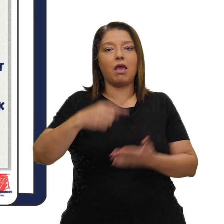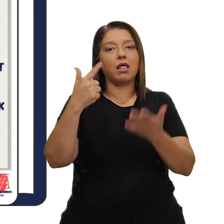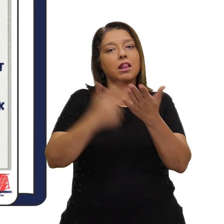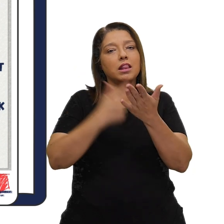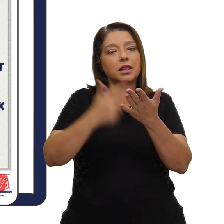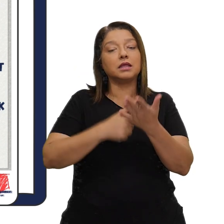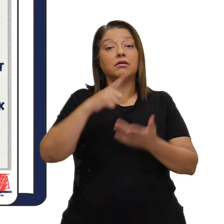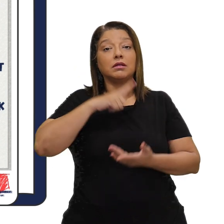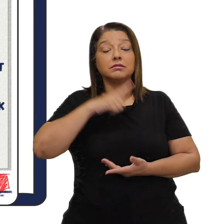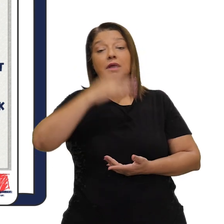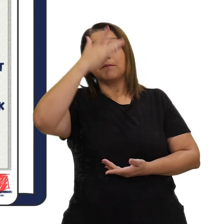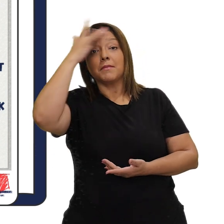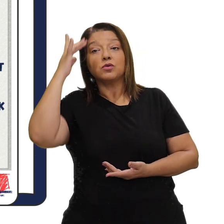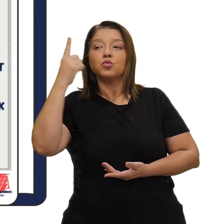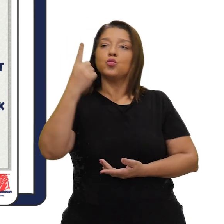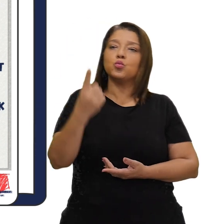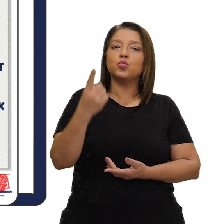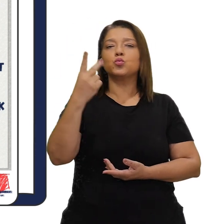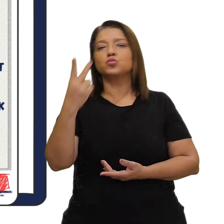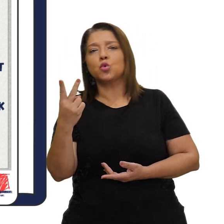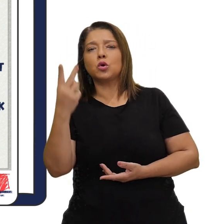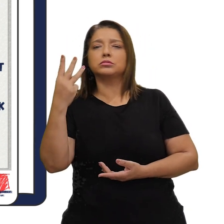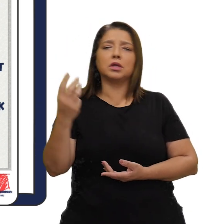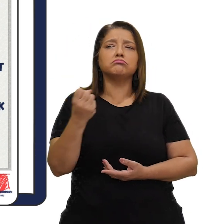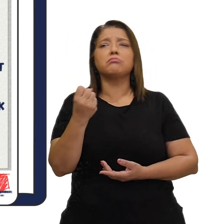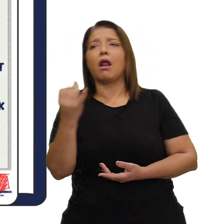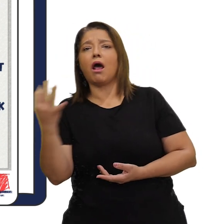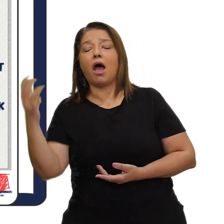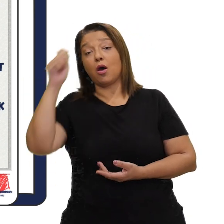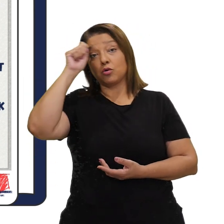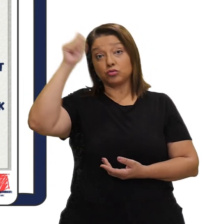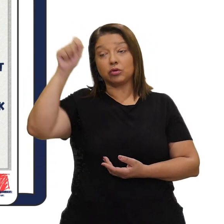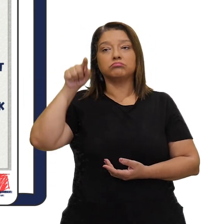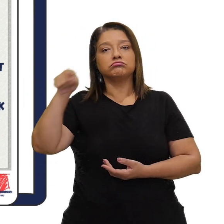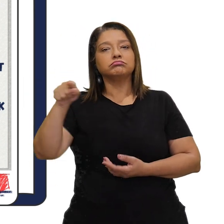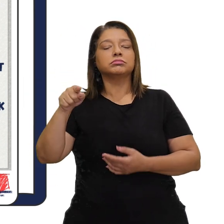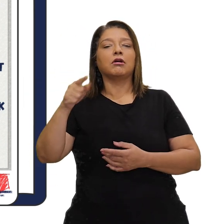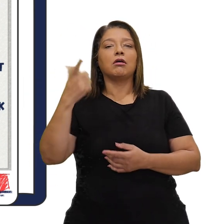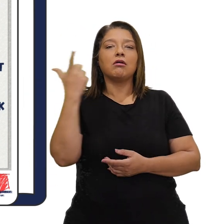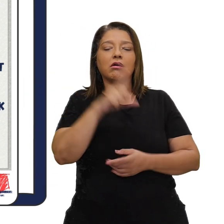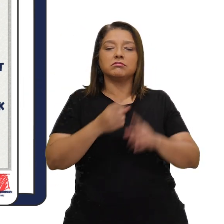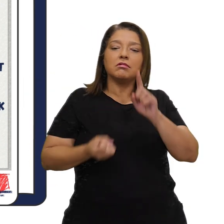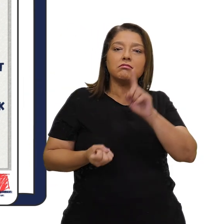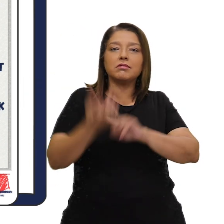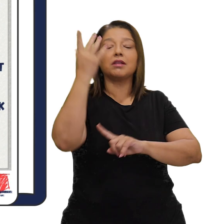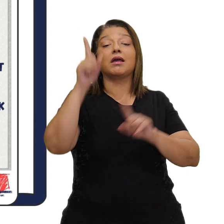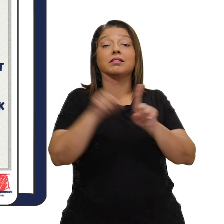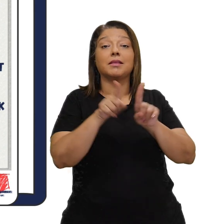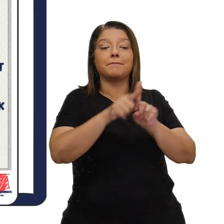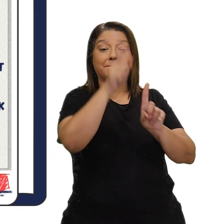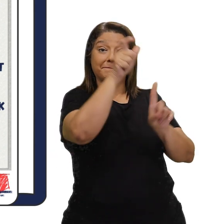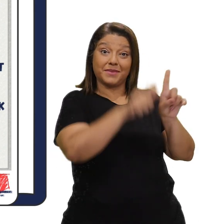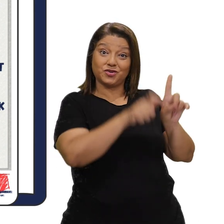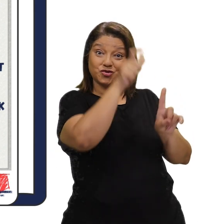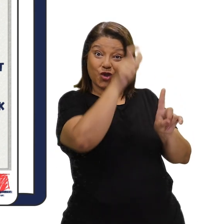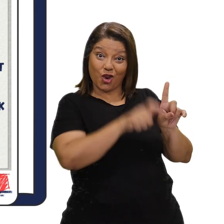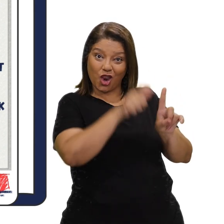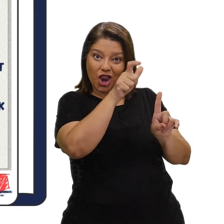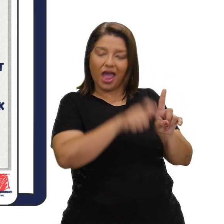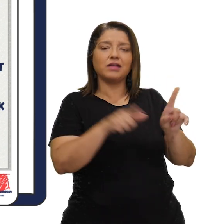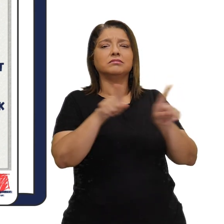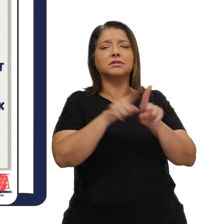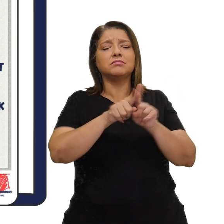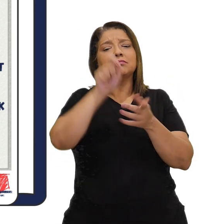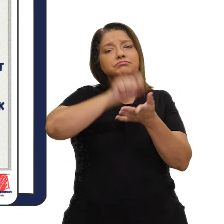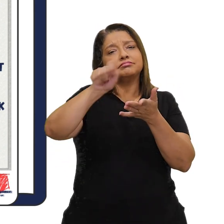um ou mais autores que intencionalmente criam um personagem e escreve fatos